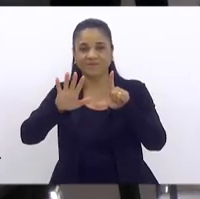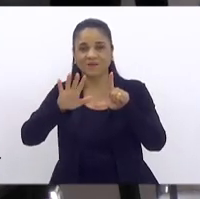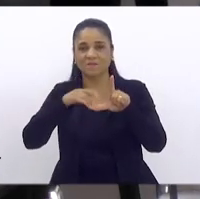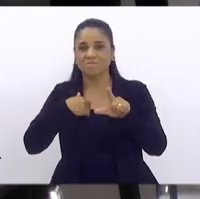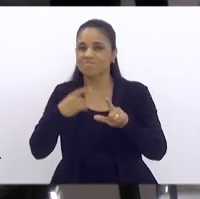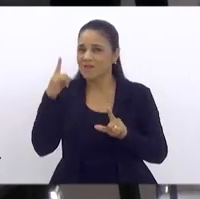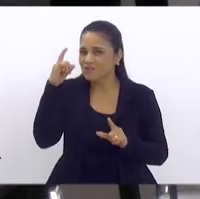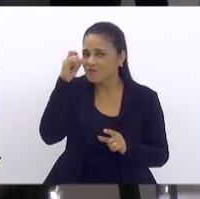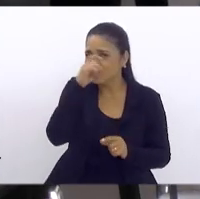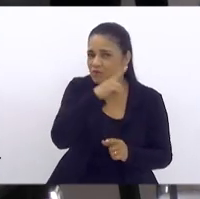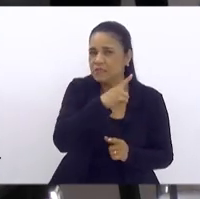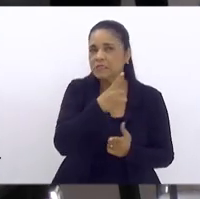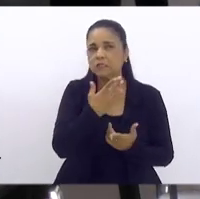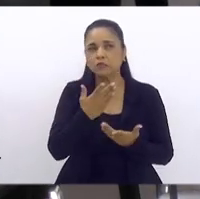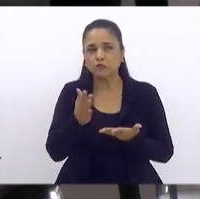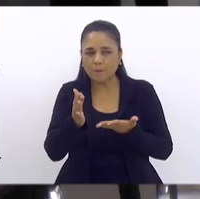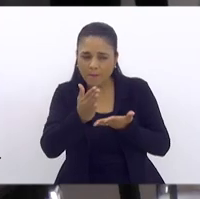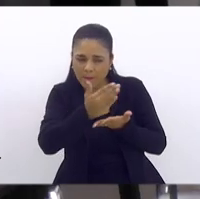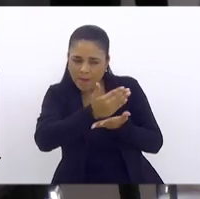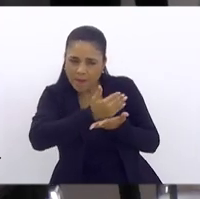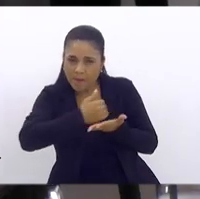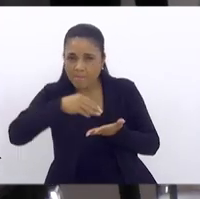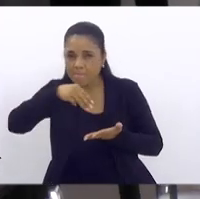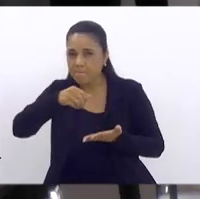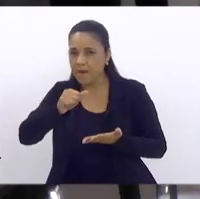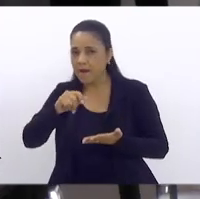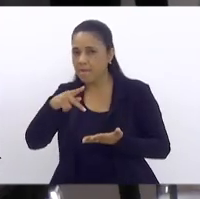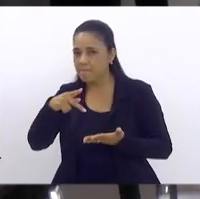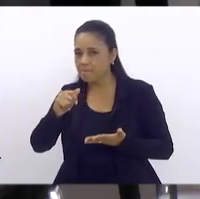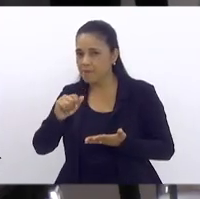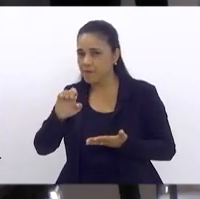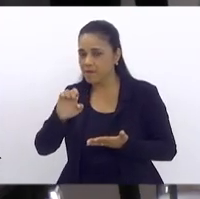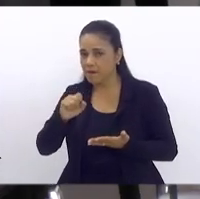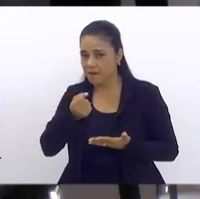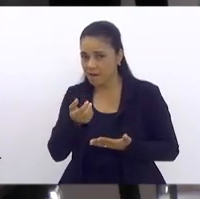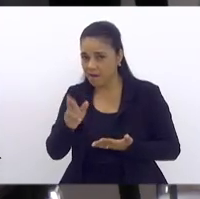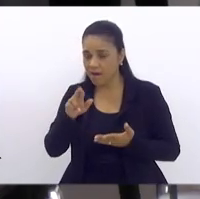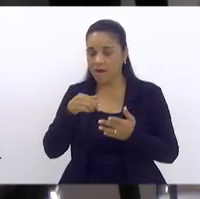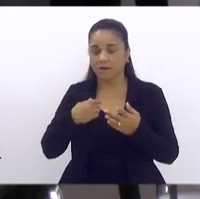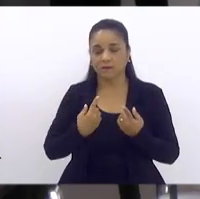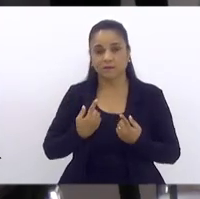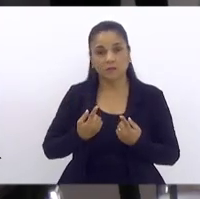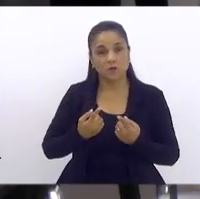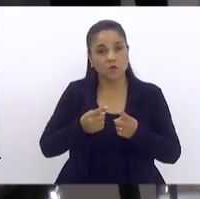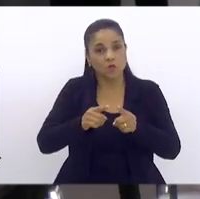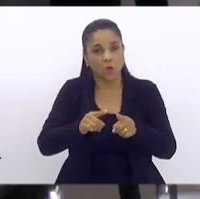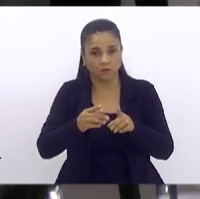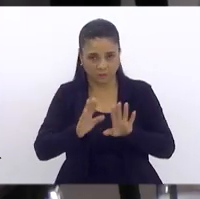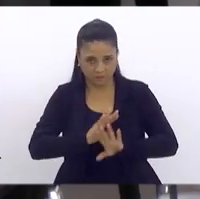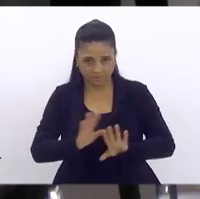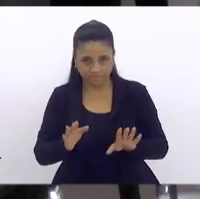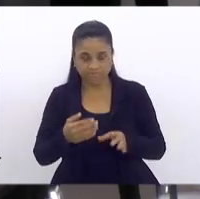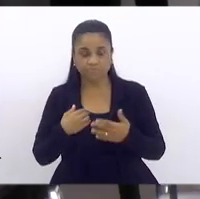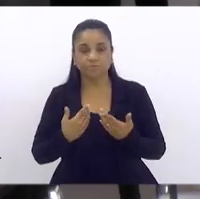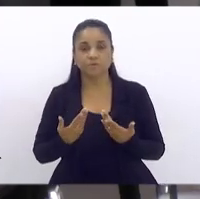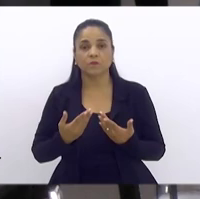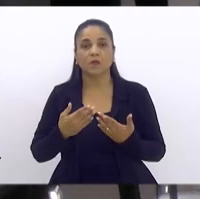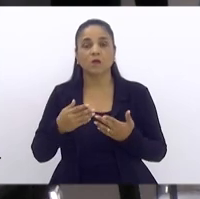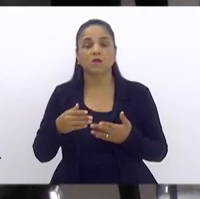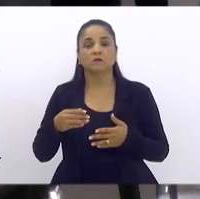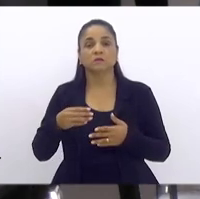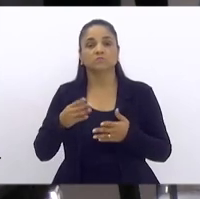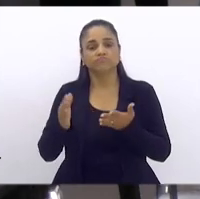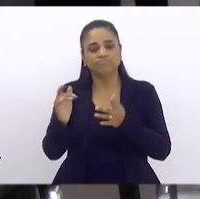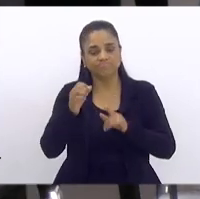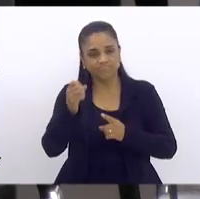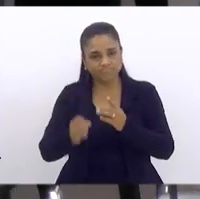mais difícil da gente mapear, mais difícil da gente construir materialidade e, portanto, combater. Então, esse mapa ele foi construído a